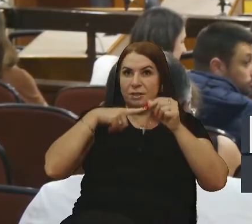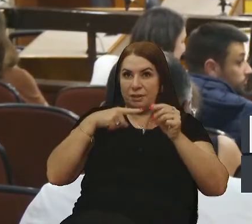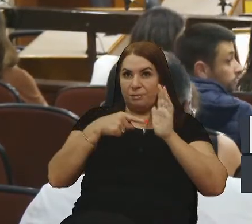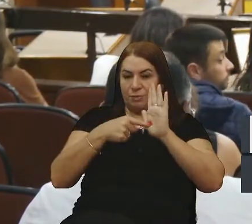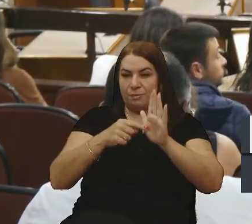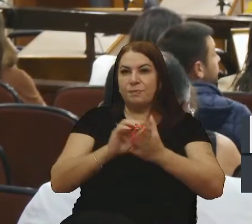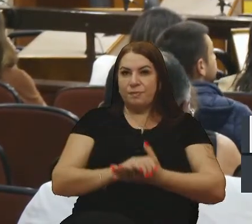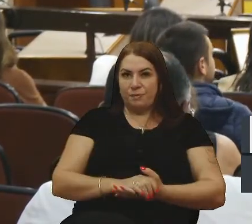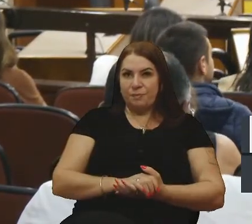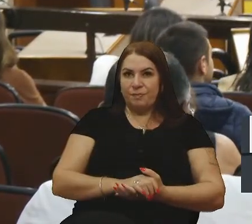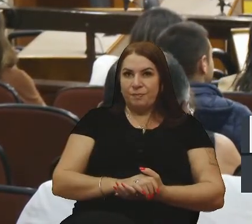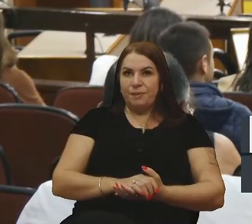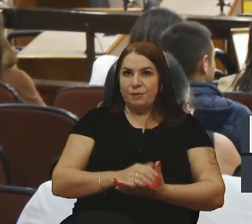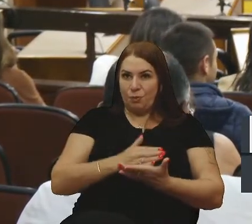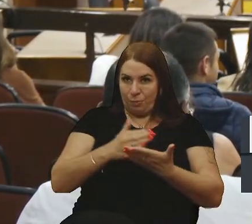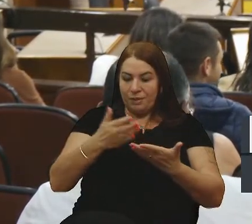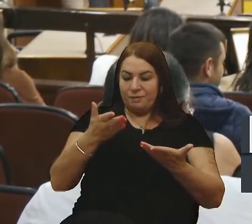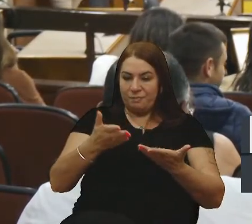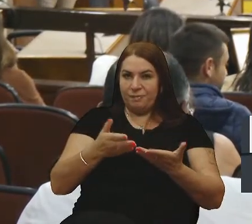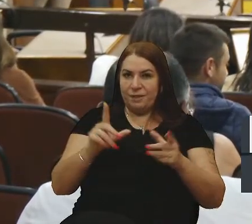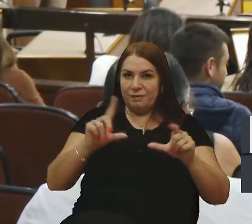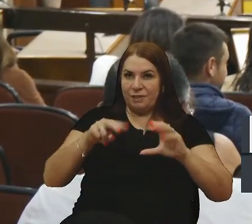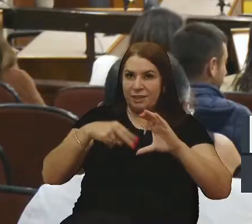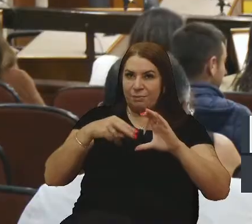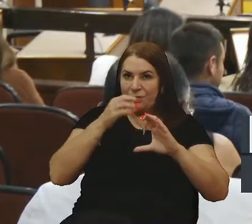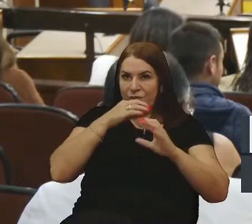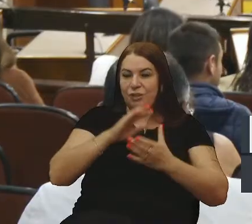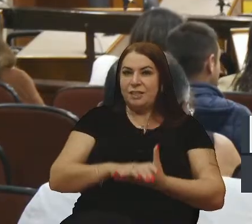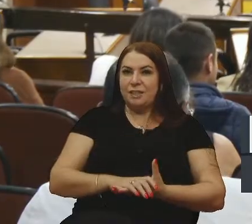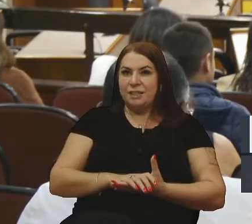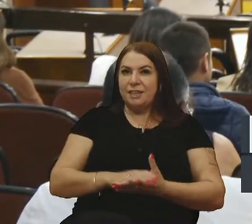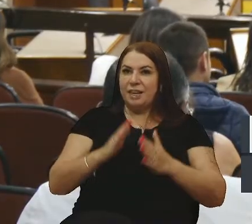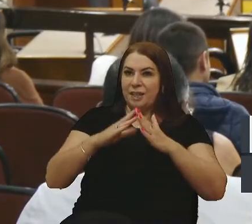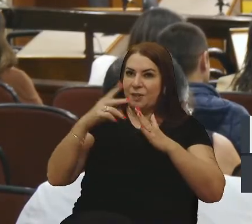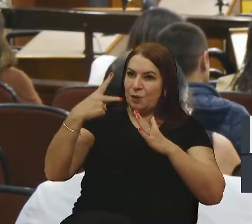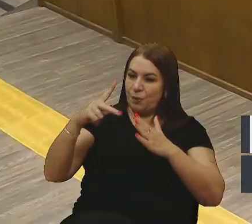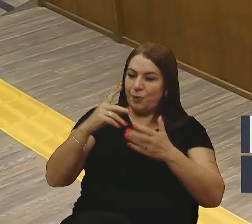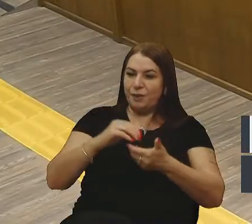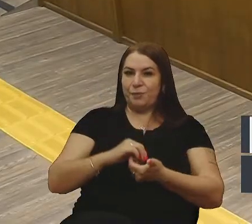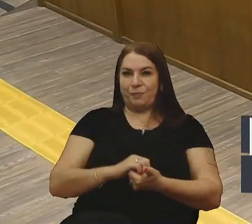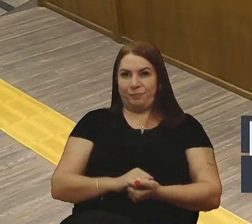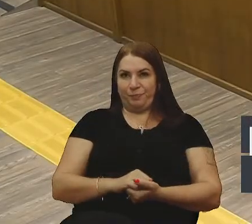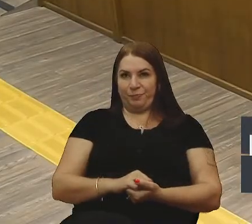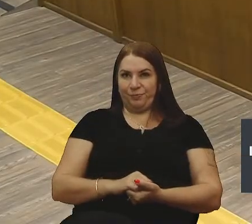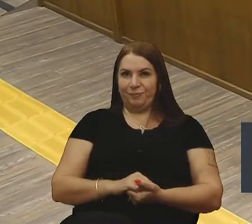transferido. Vamos começar então. TV Câmara Caxias, a casa é sua.